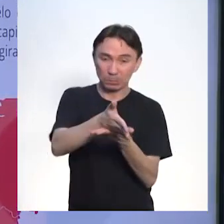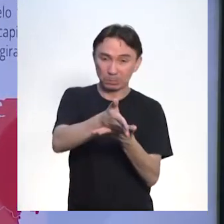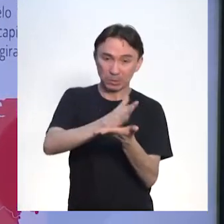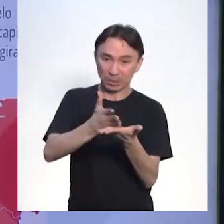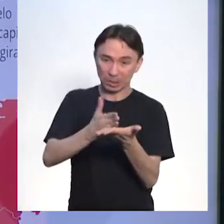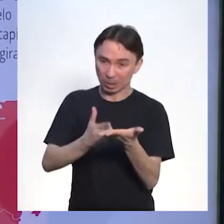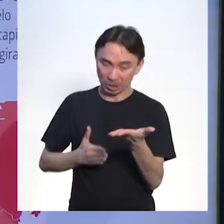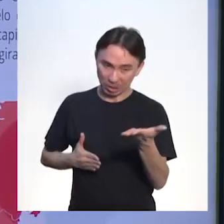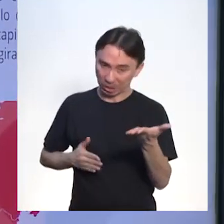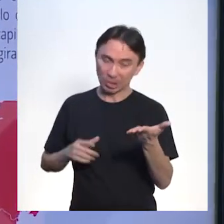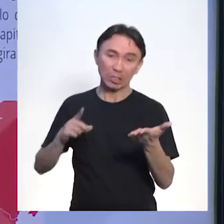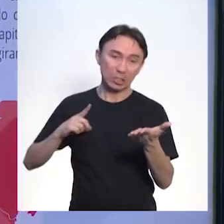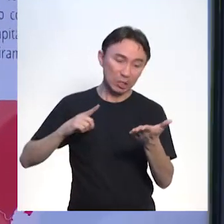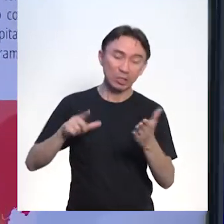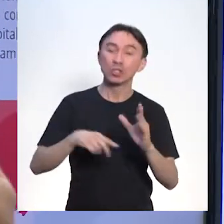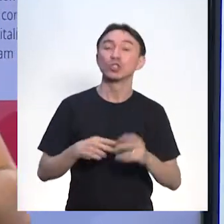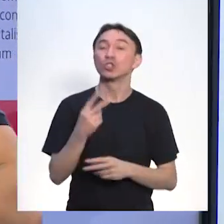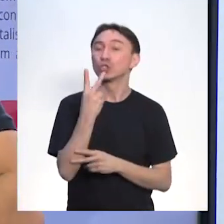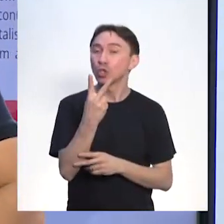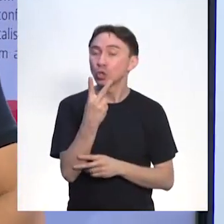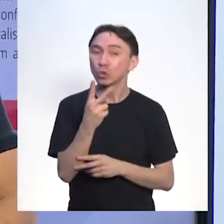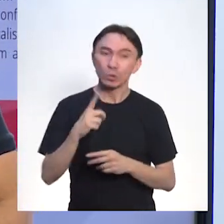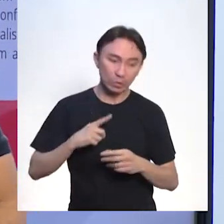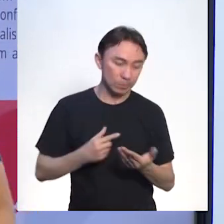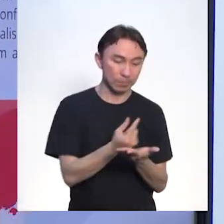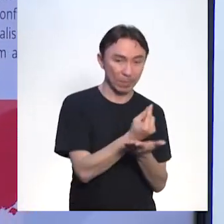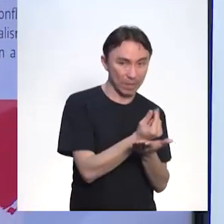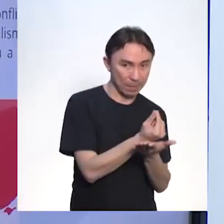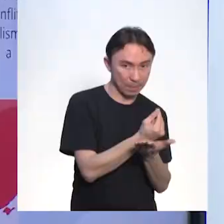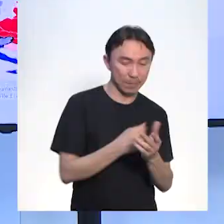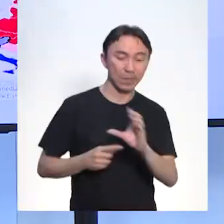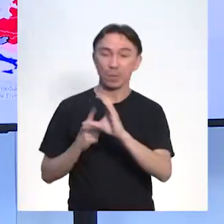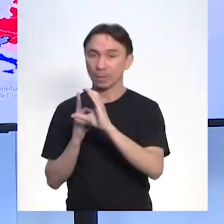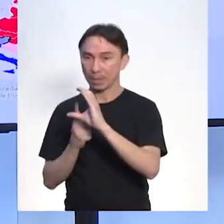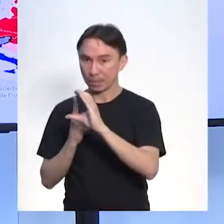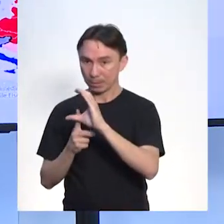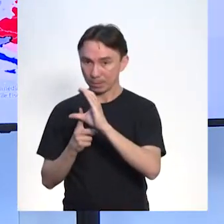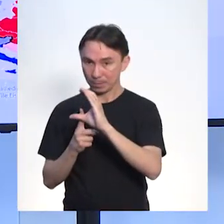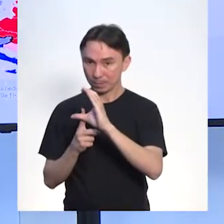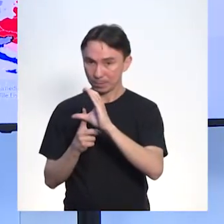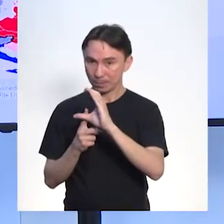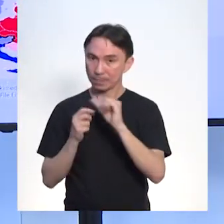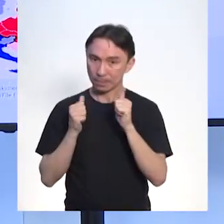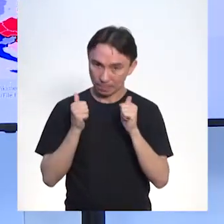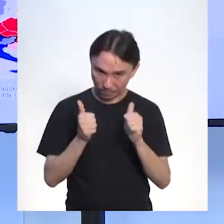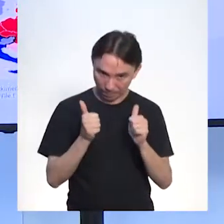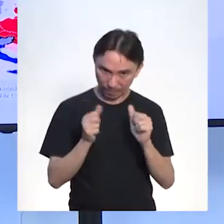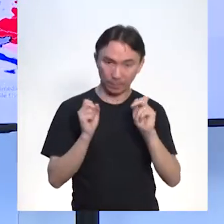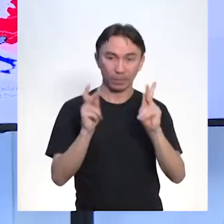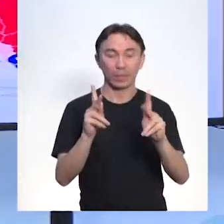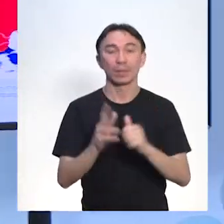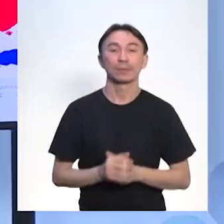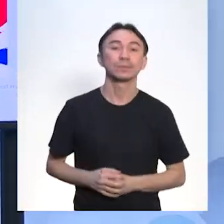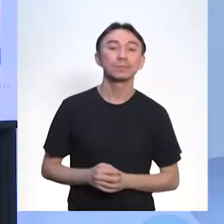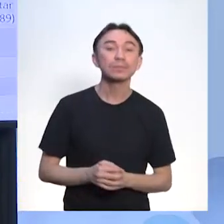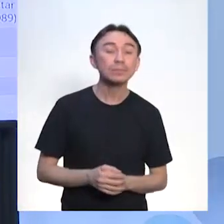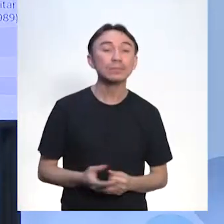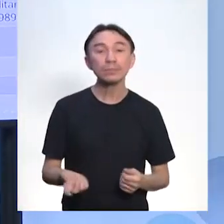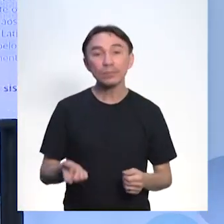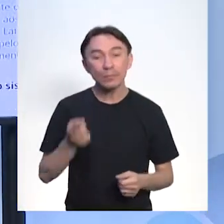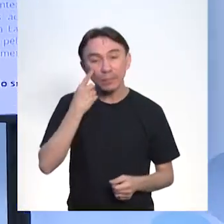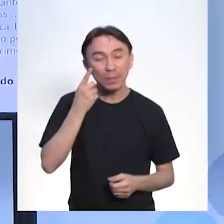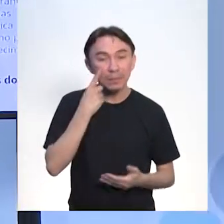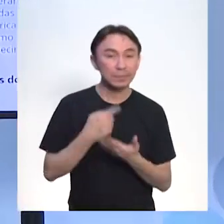entre dois sistemas políticos e econômicos, o capitalismo e o comunismo. ok? Vamos então para a